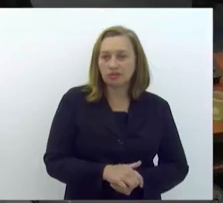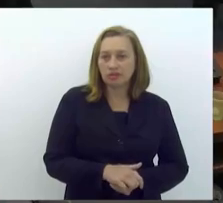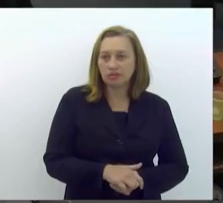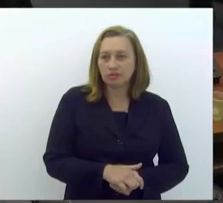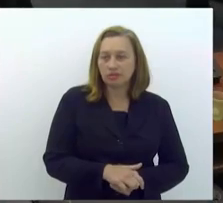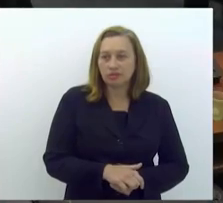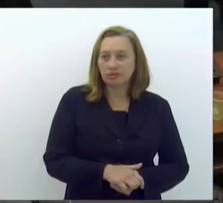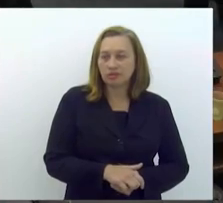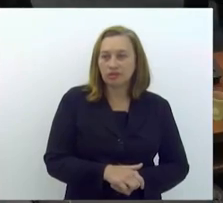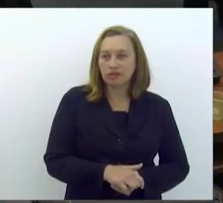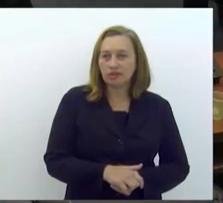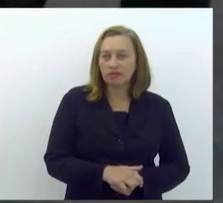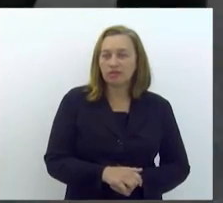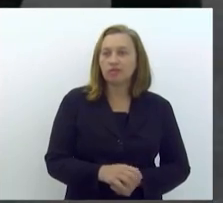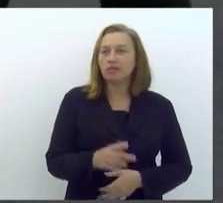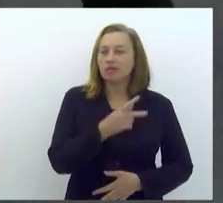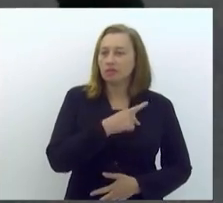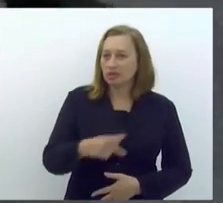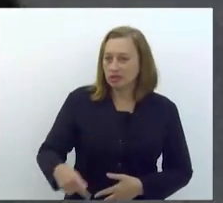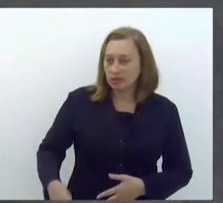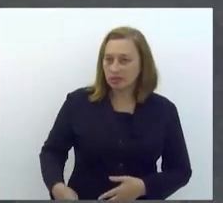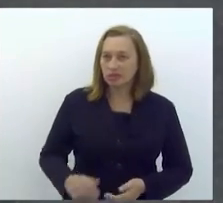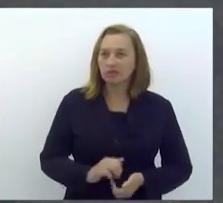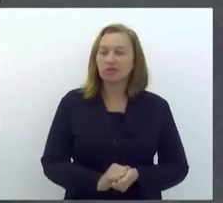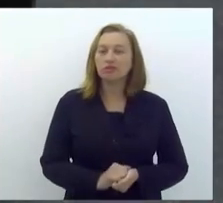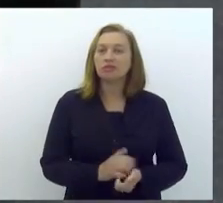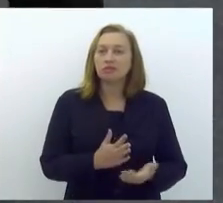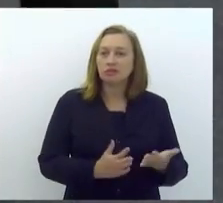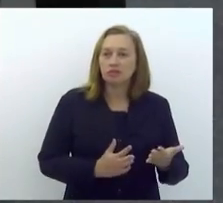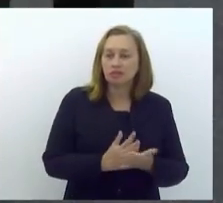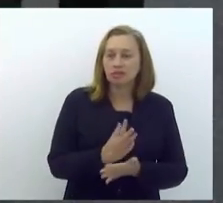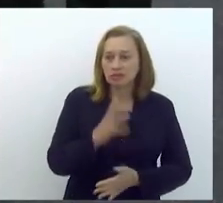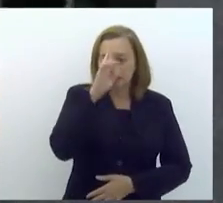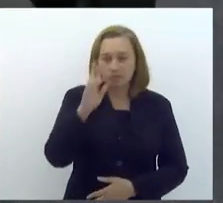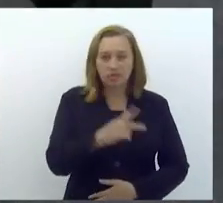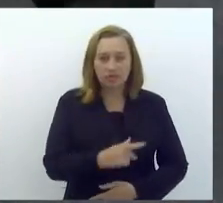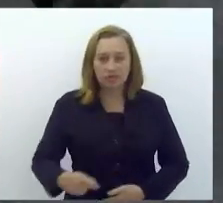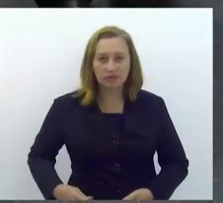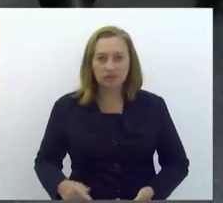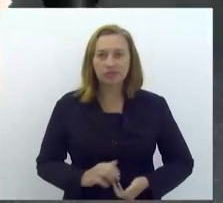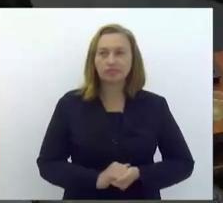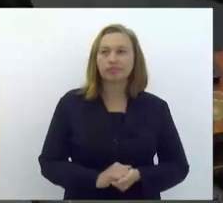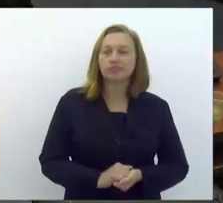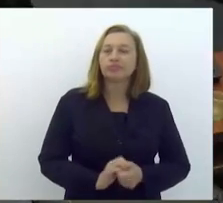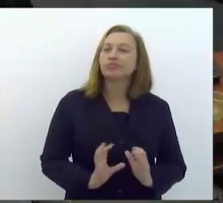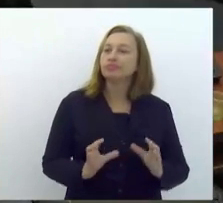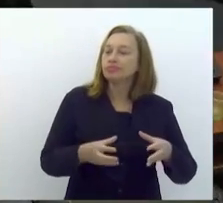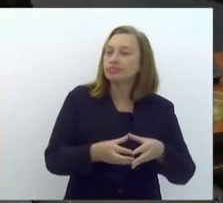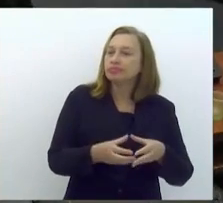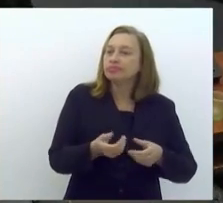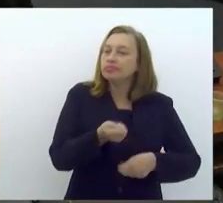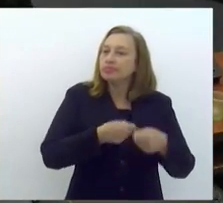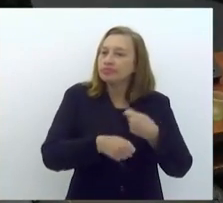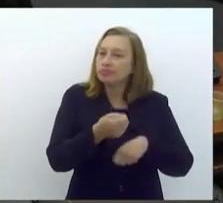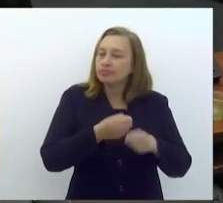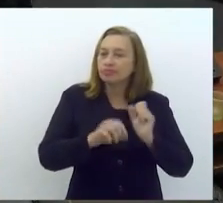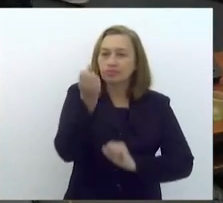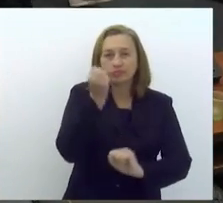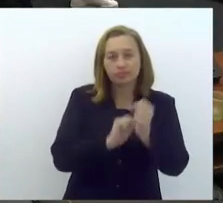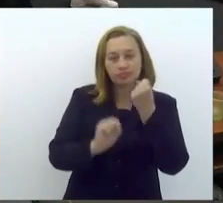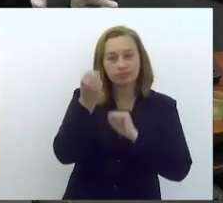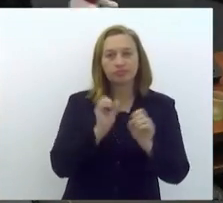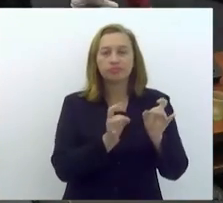Presidente o parecer favorável presidente pela comissão de Economia Indústria e